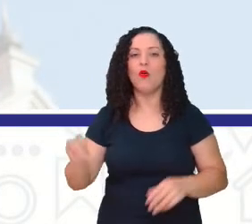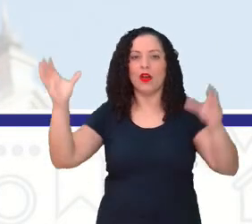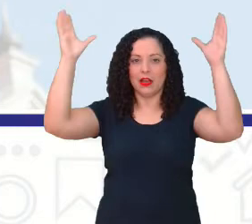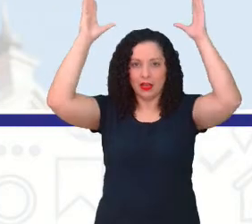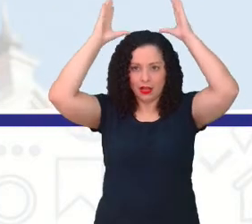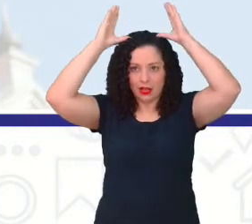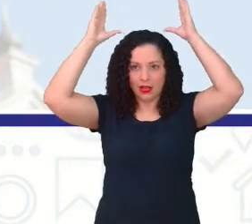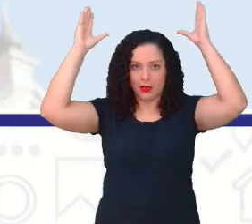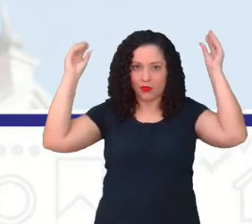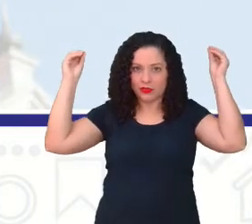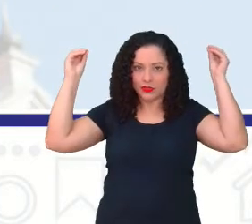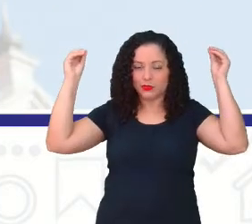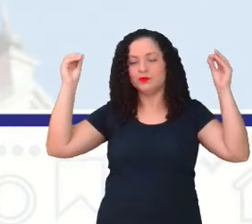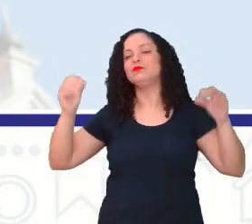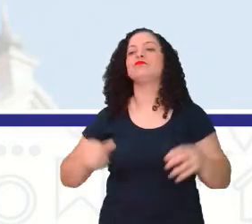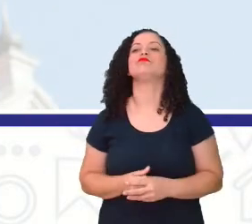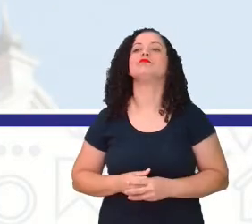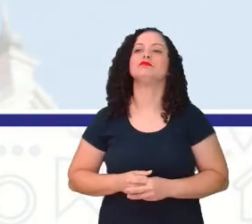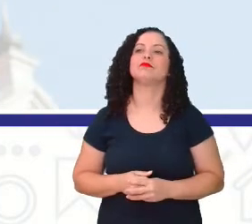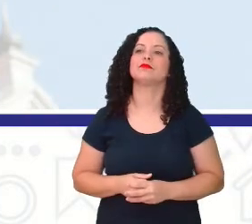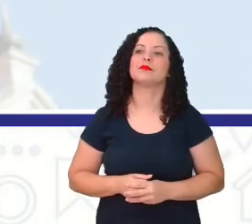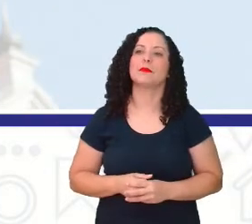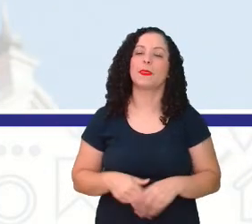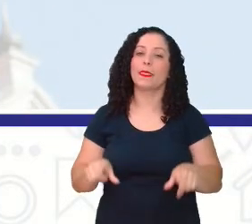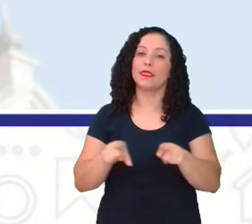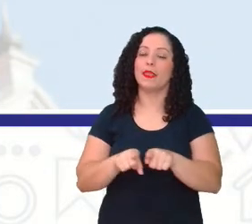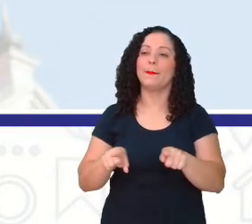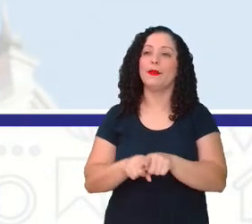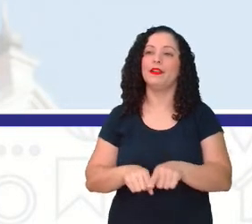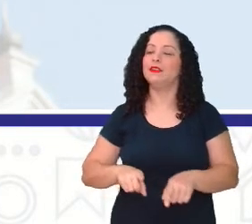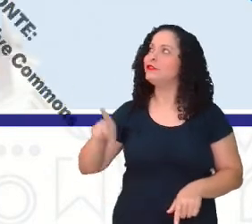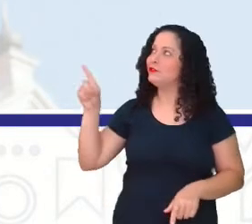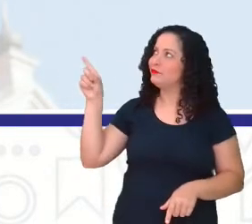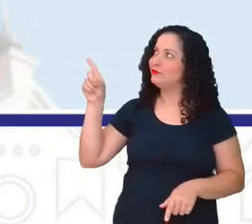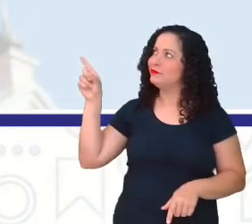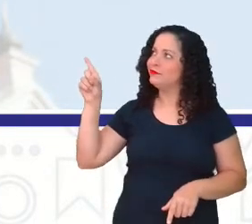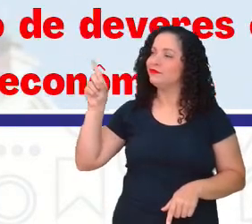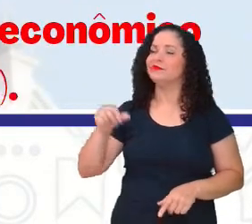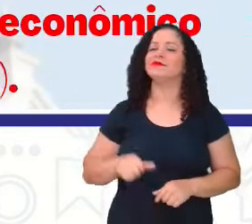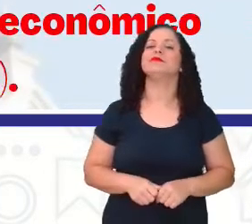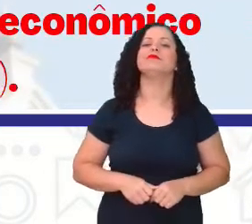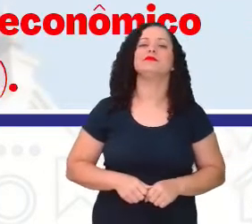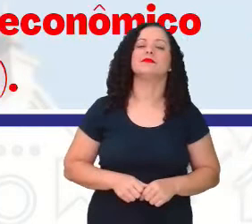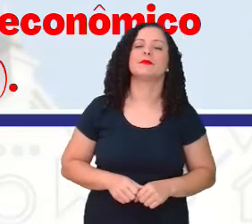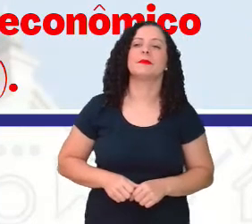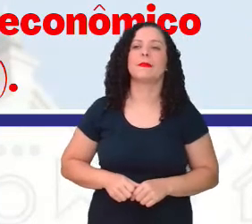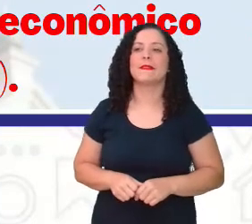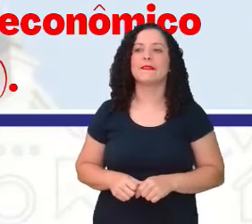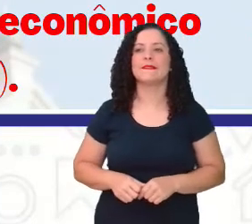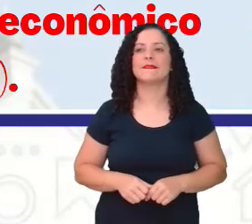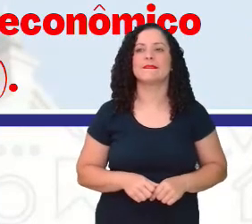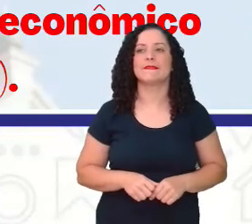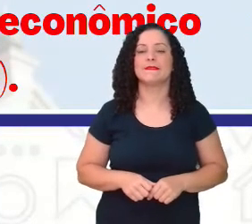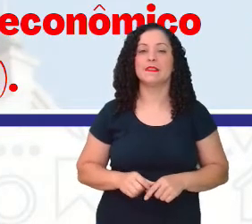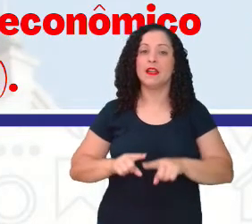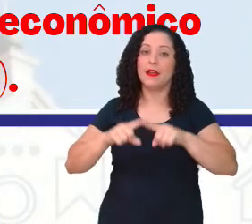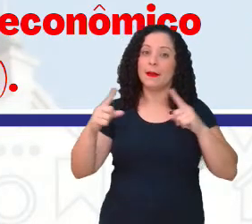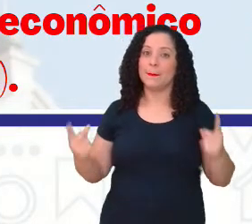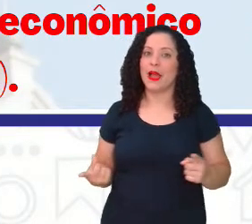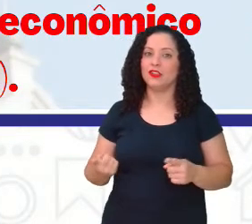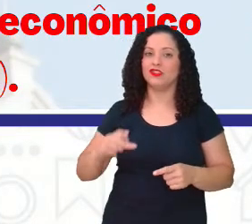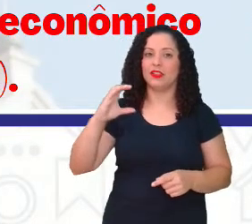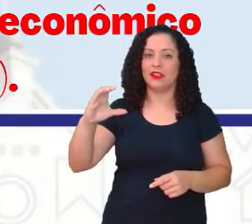reforma religiosa na Suíça, será Ulrich Zwinglio, certo? Mas com o